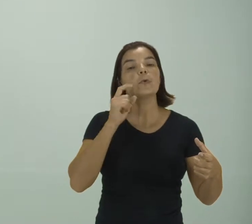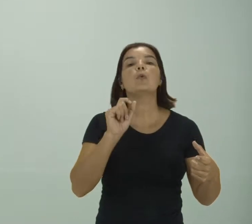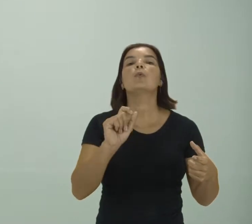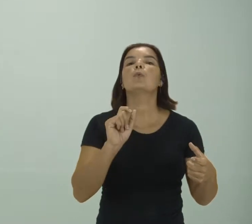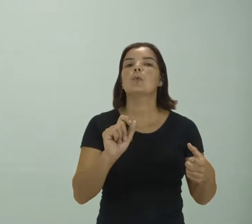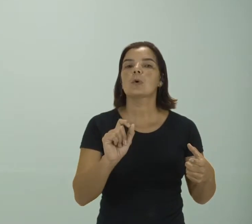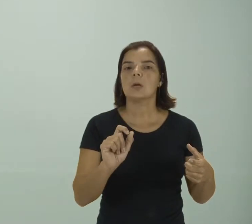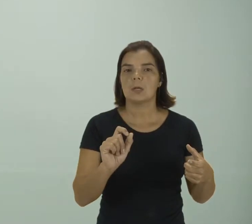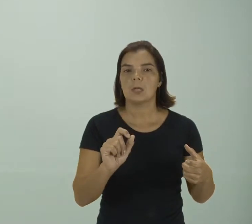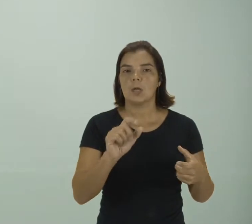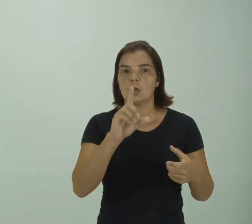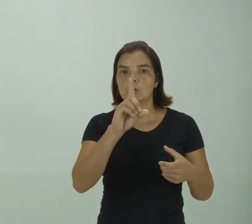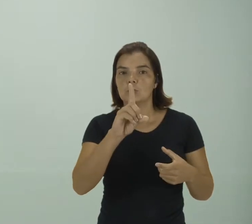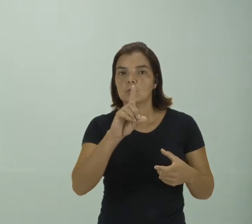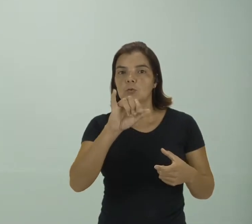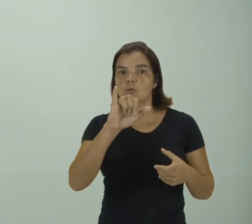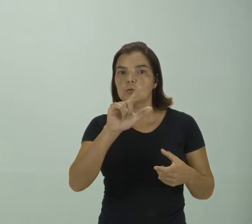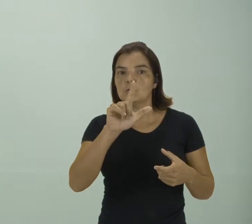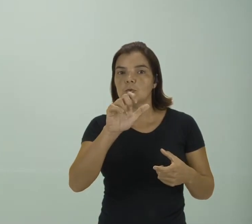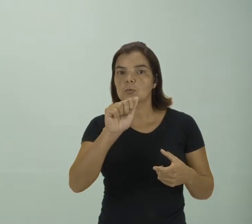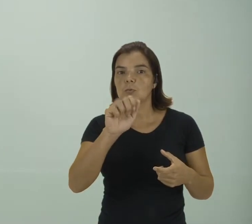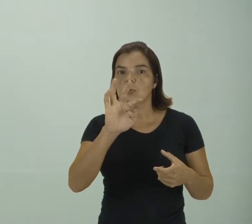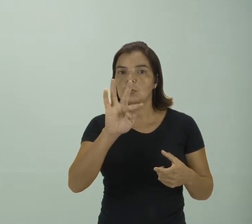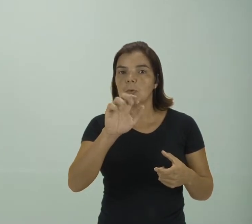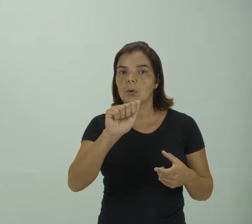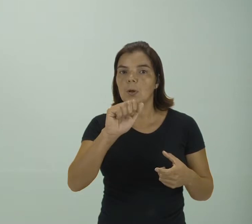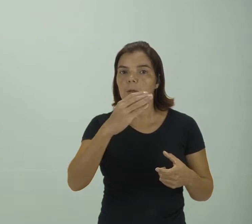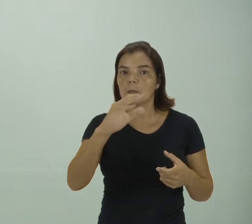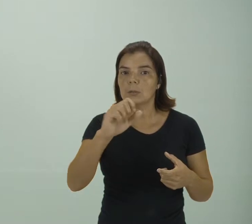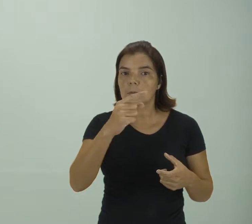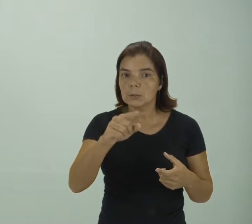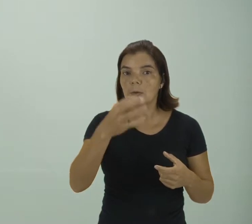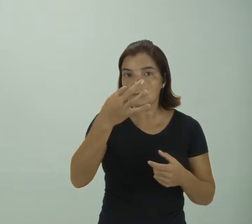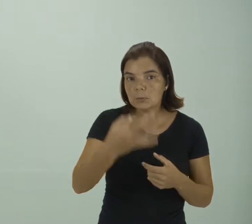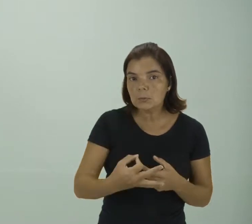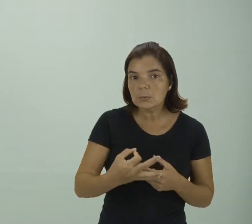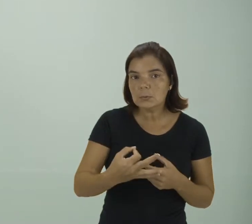de dilatação. Certo?